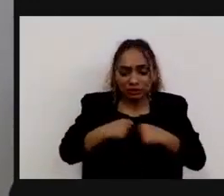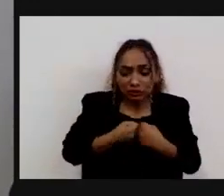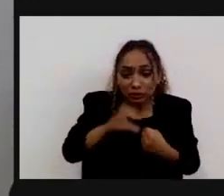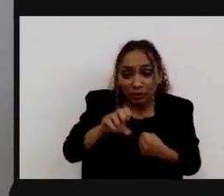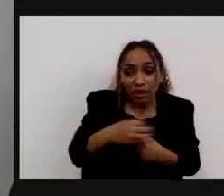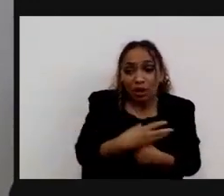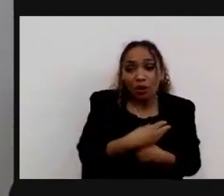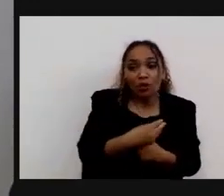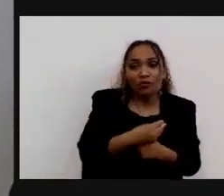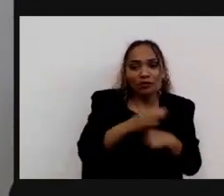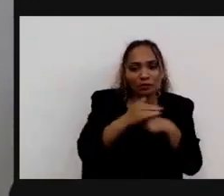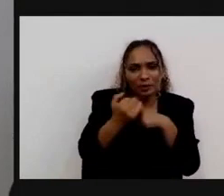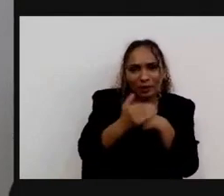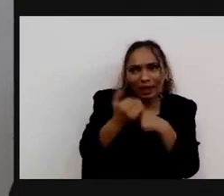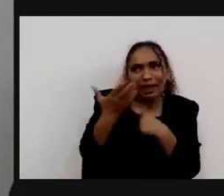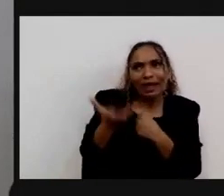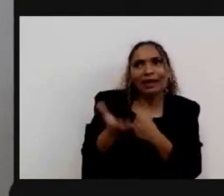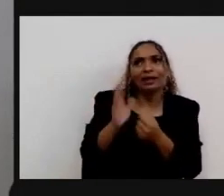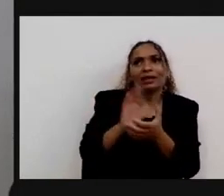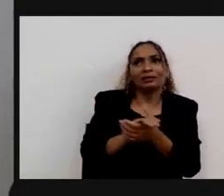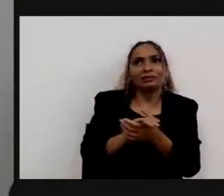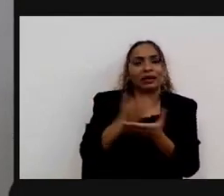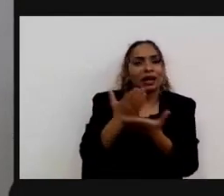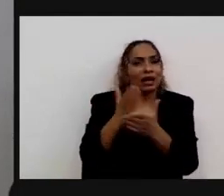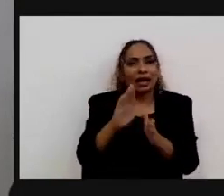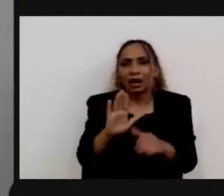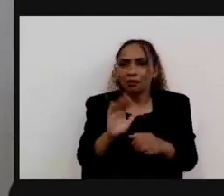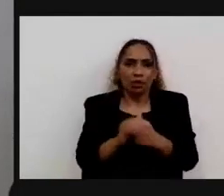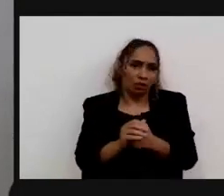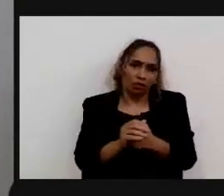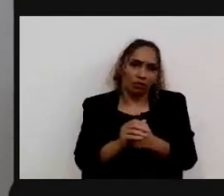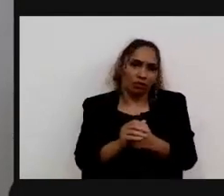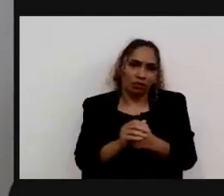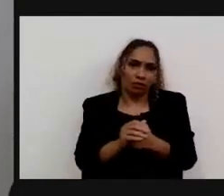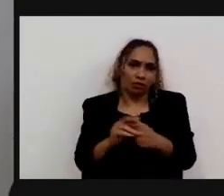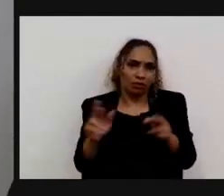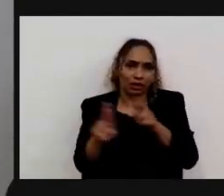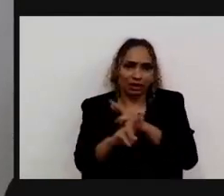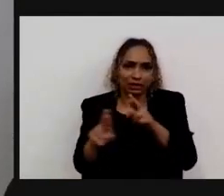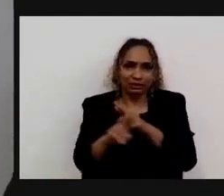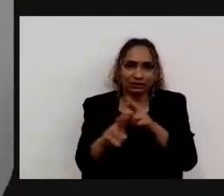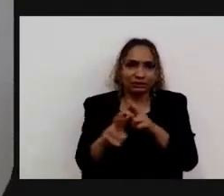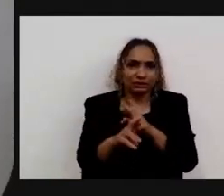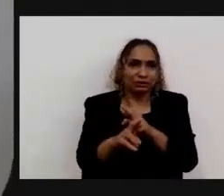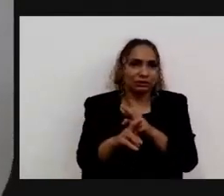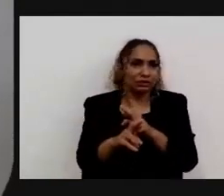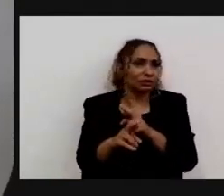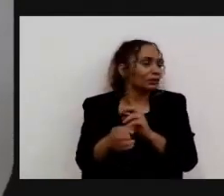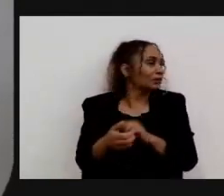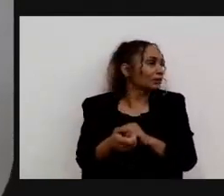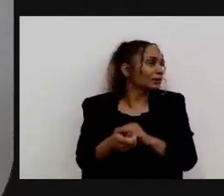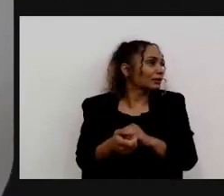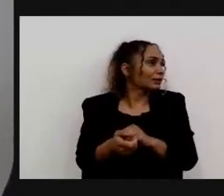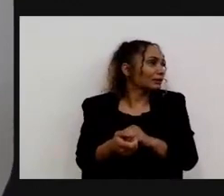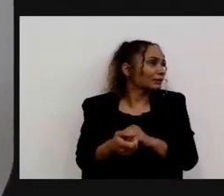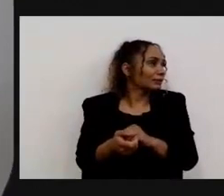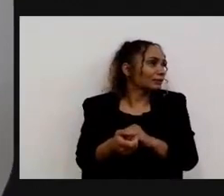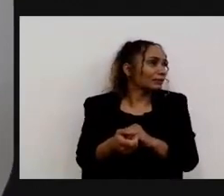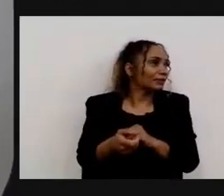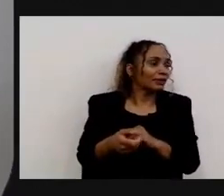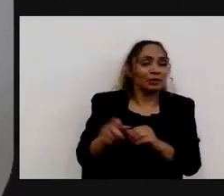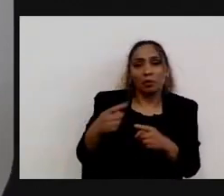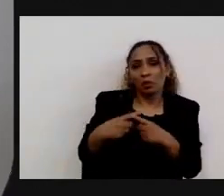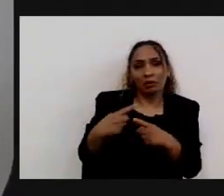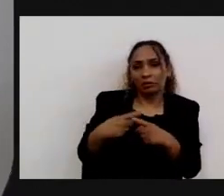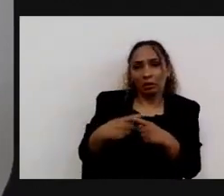pelo carinho que a gente tem você acabou com a relação de carinho e afeto ali quando você botou um preço porque era muito mais barato que uma